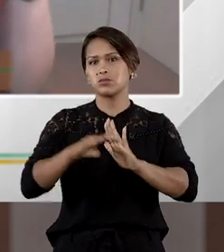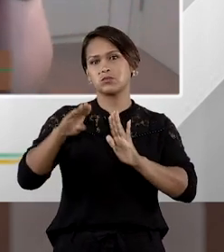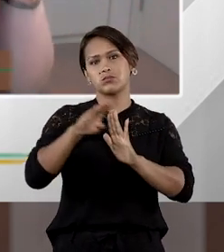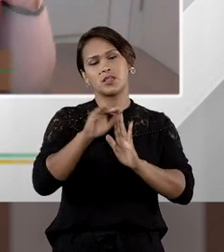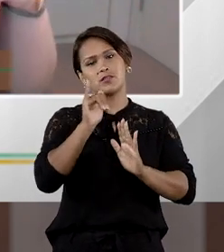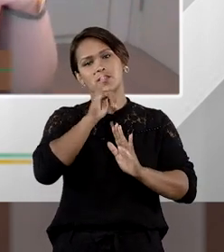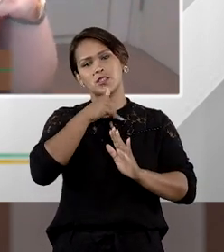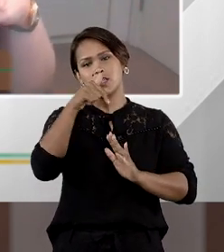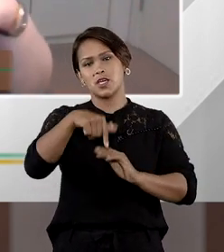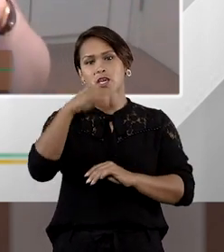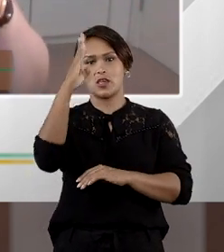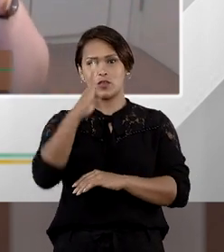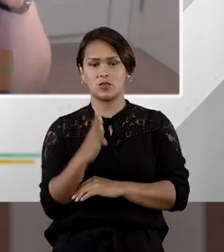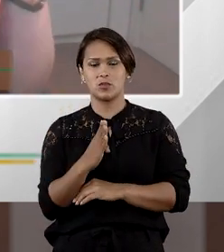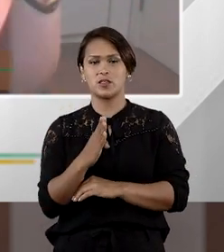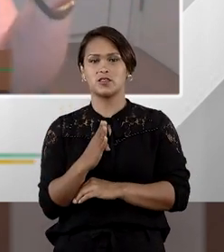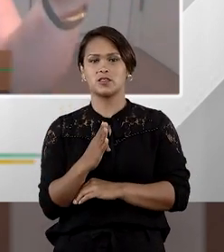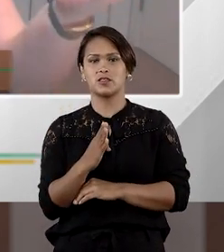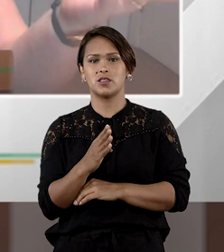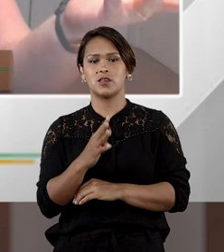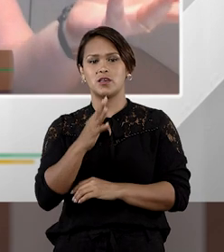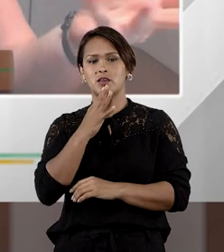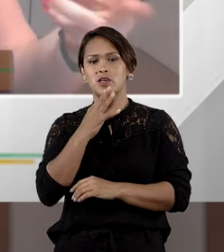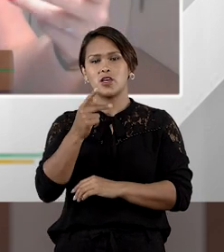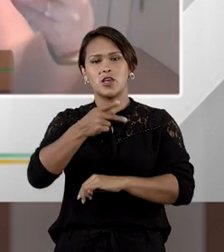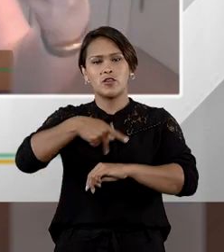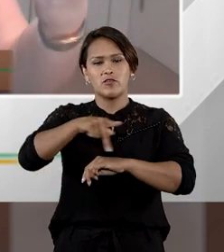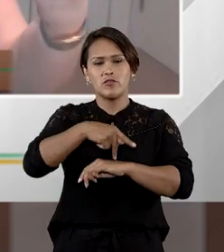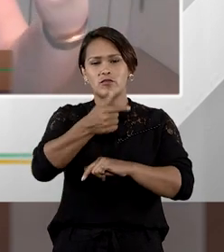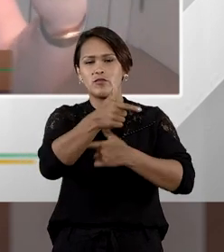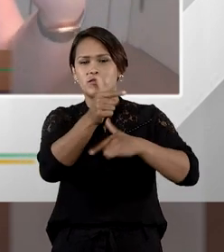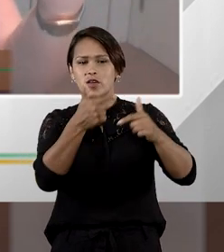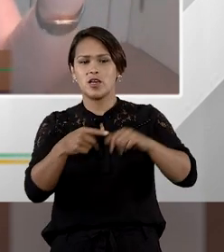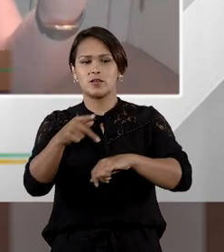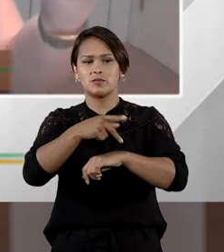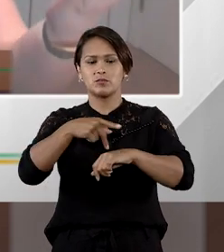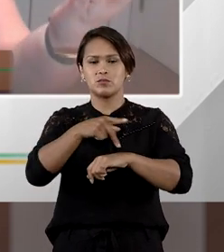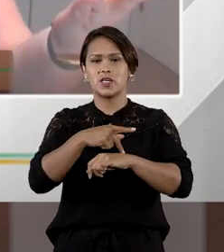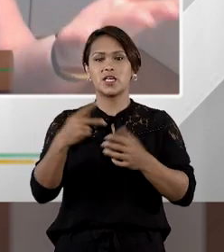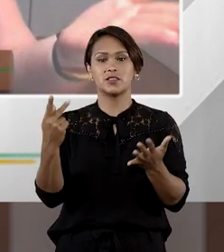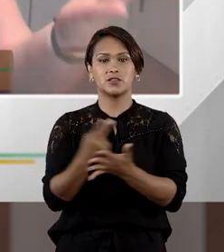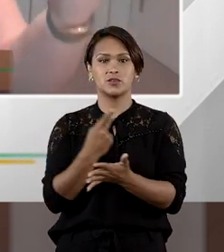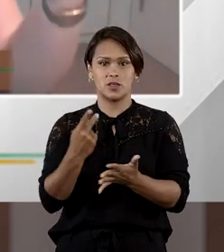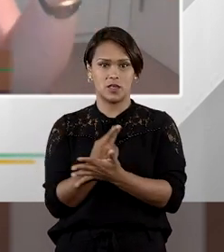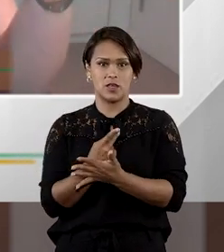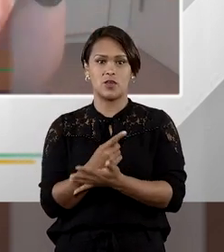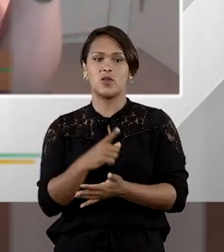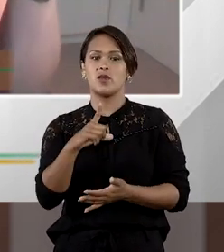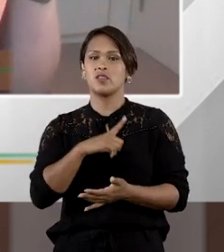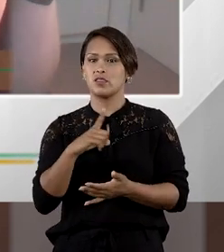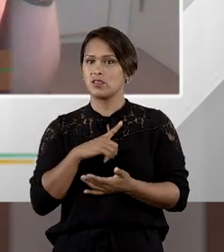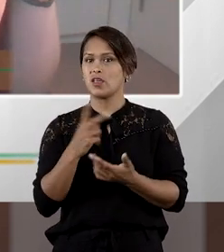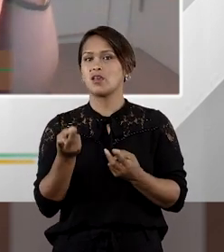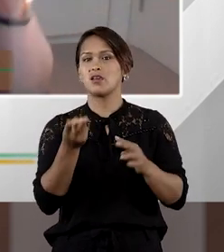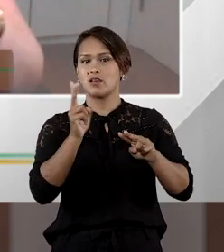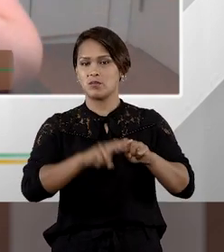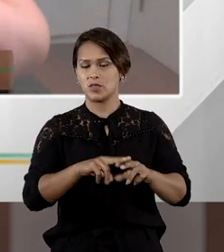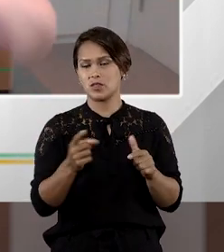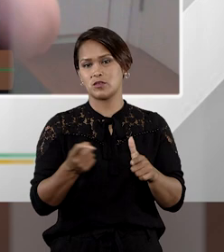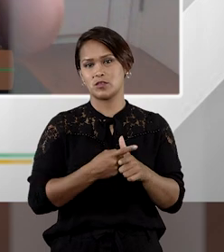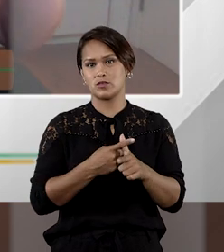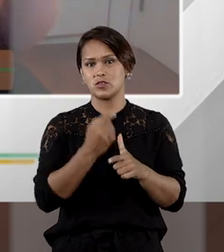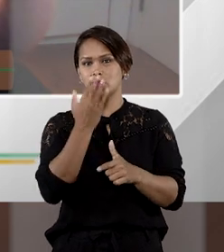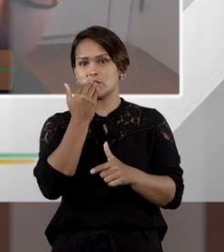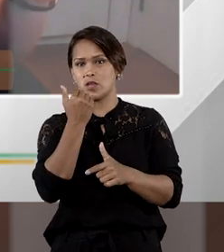e infelizmente o Brasil, que é conhecido em muitos lugares, por muitas pessoas, como país da impunidade, tem na prisão do devedor de alimentos